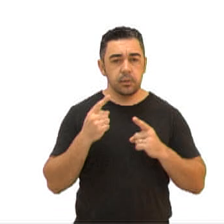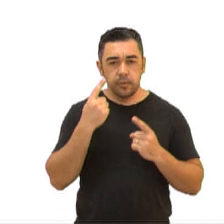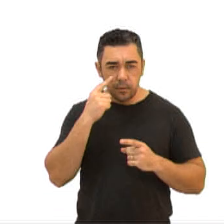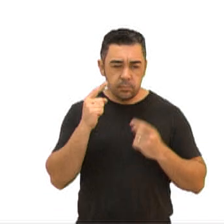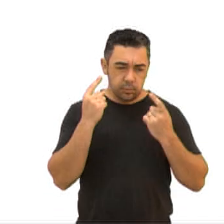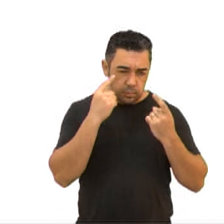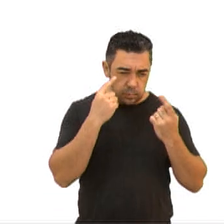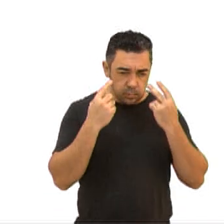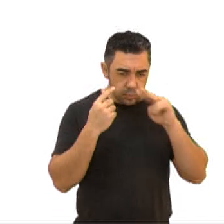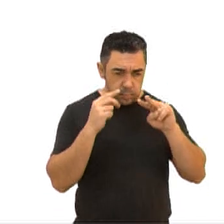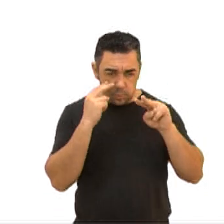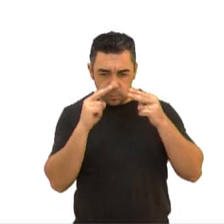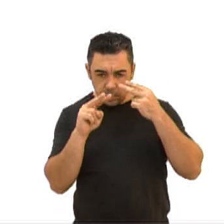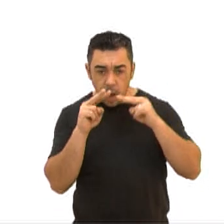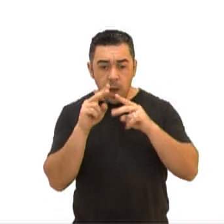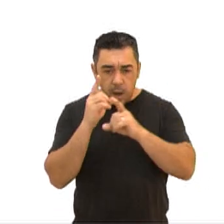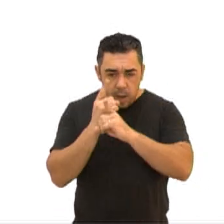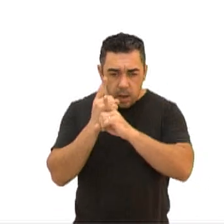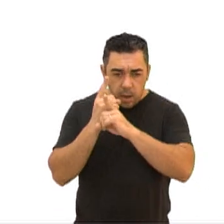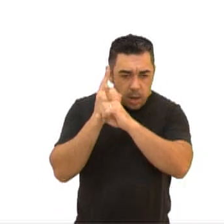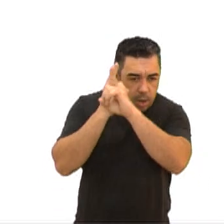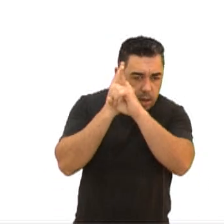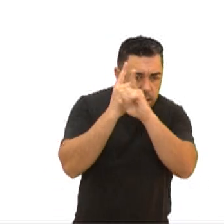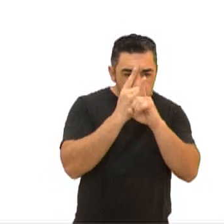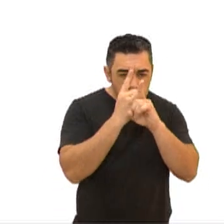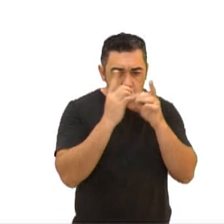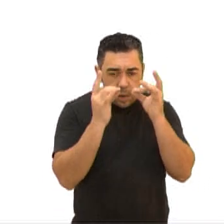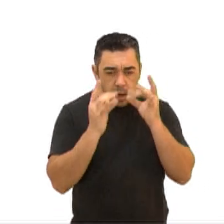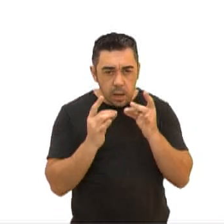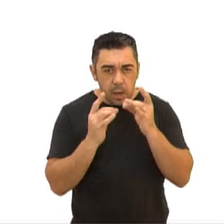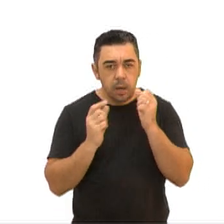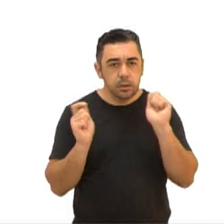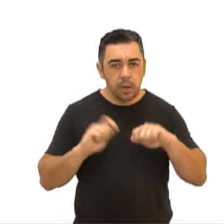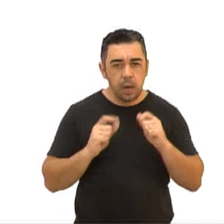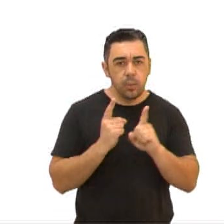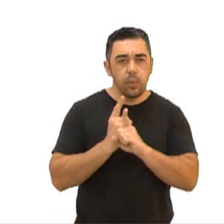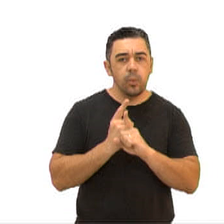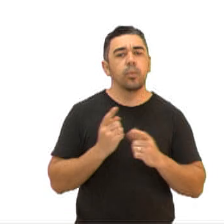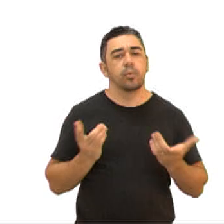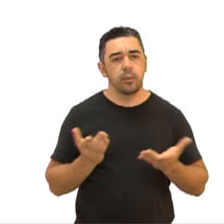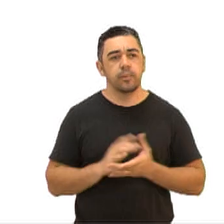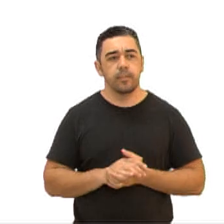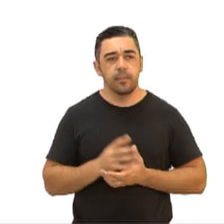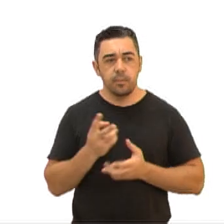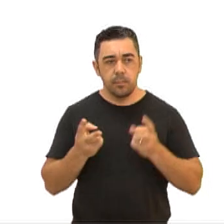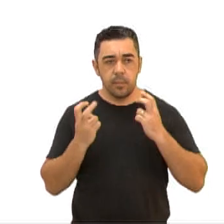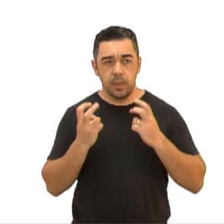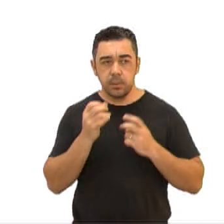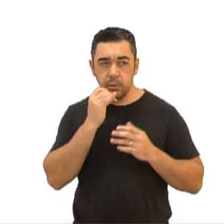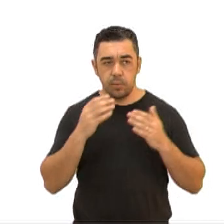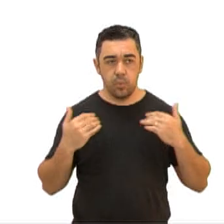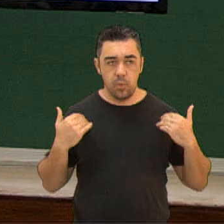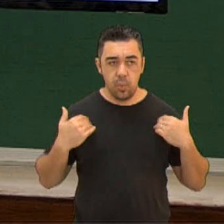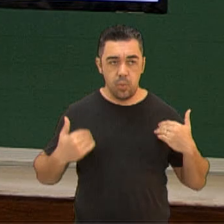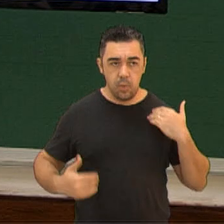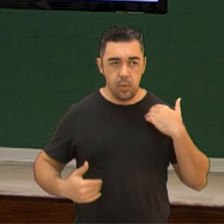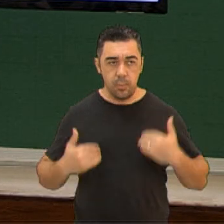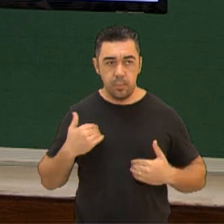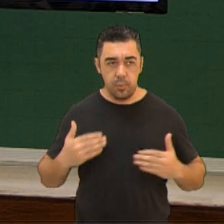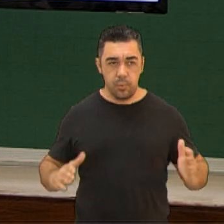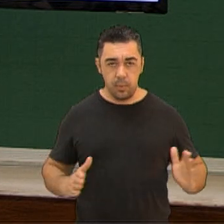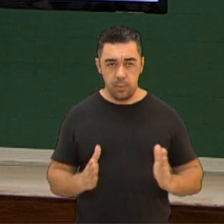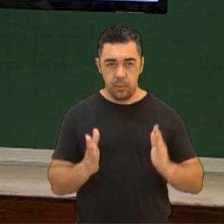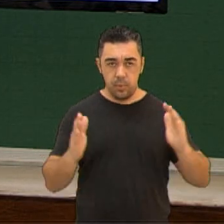você vai olhando, você acha um detalhezinho que você consegue se localizar. Ó, a gente vê, assim, por exemplo, o corpo, aqui é um pouquinho